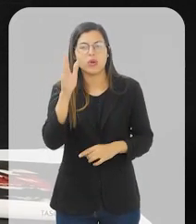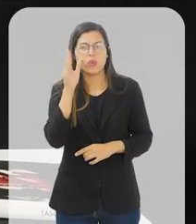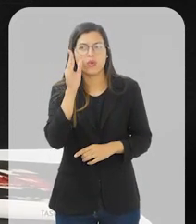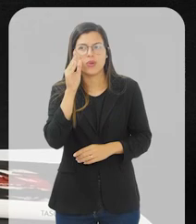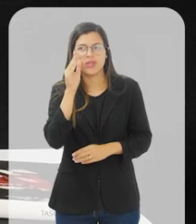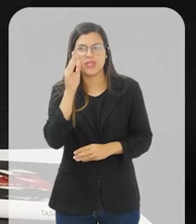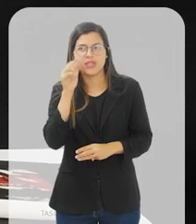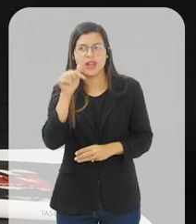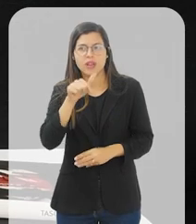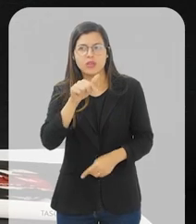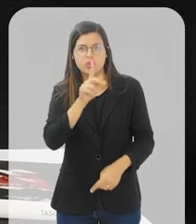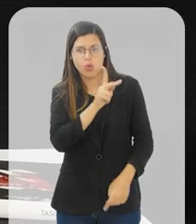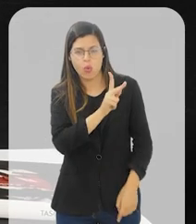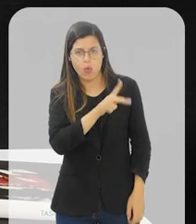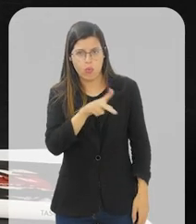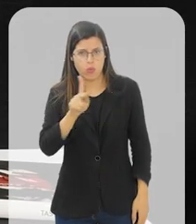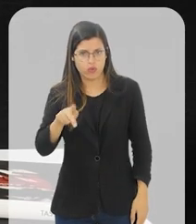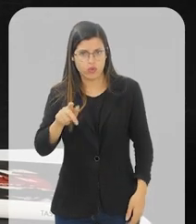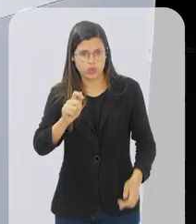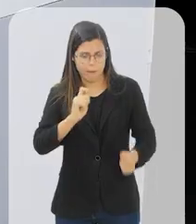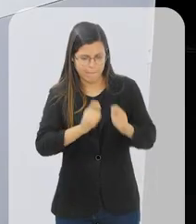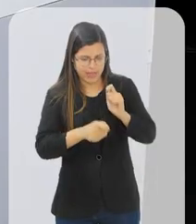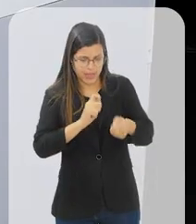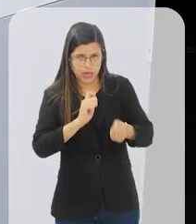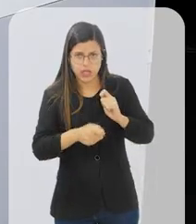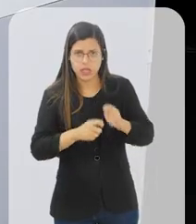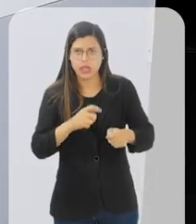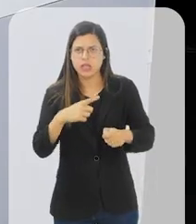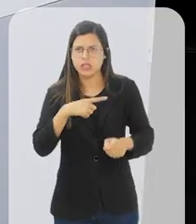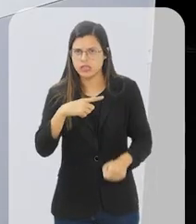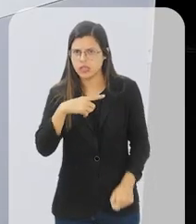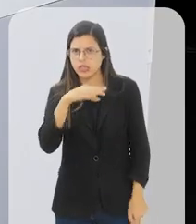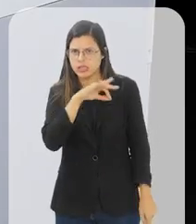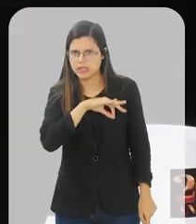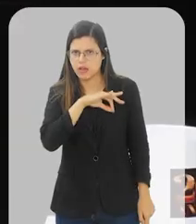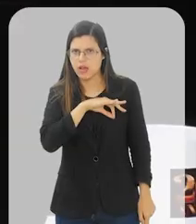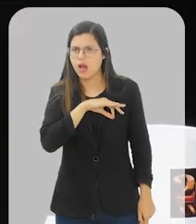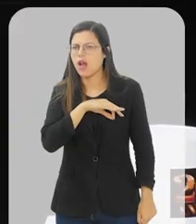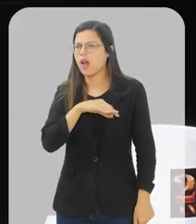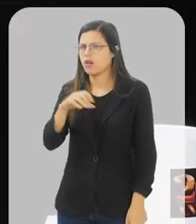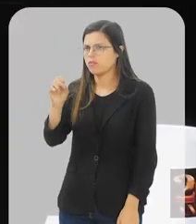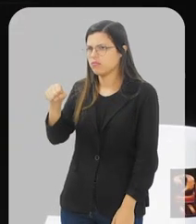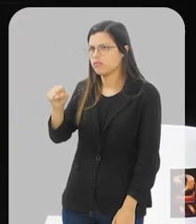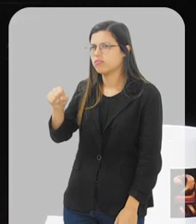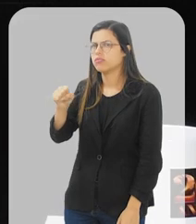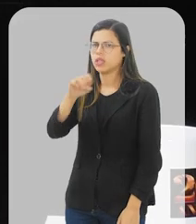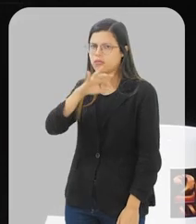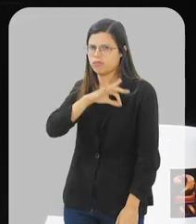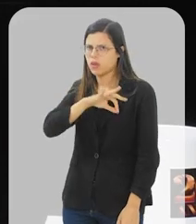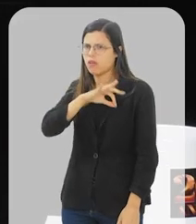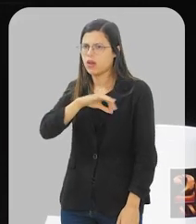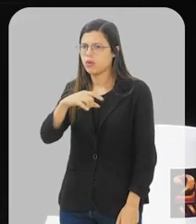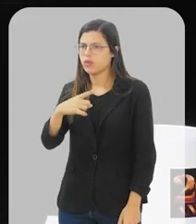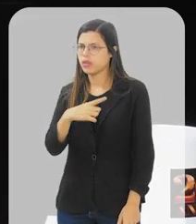espectadores. O mestre de bateria recebe salário? Recebe. Recebe o